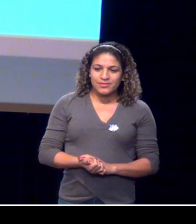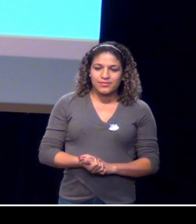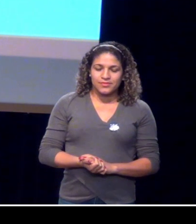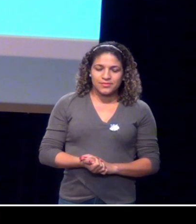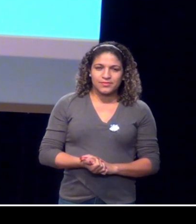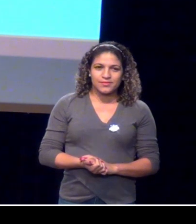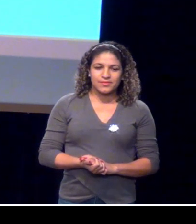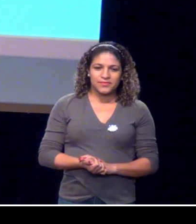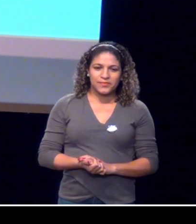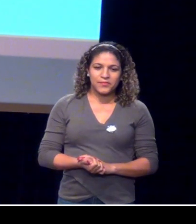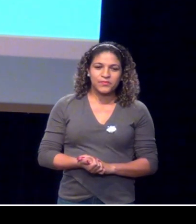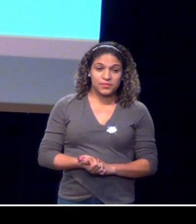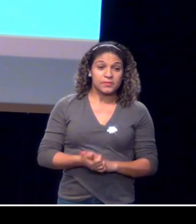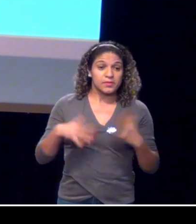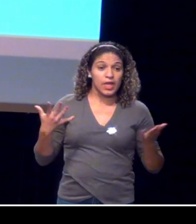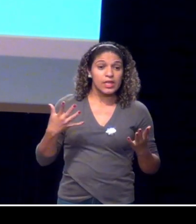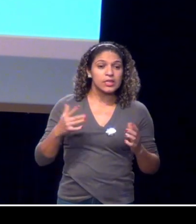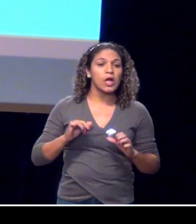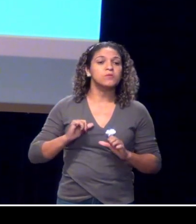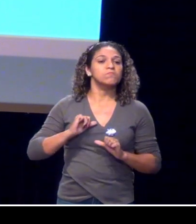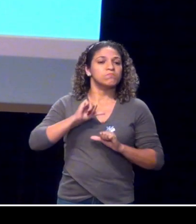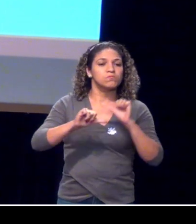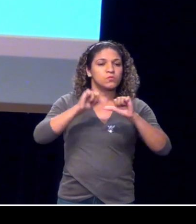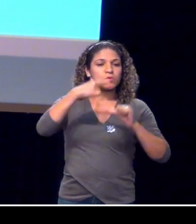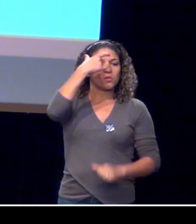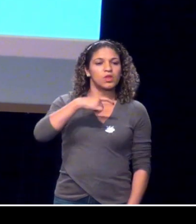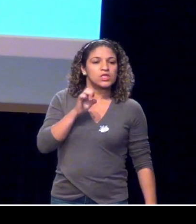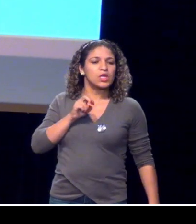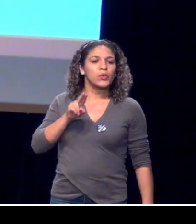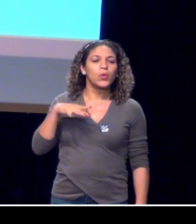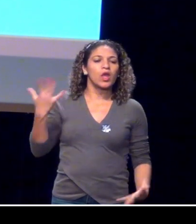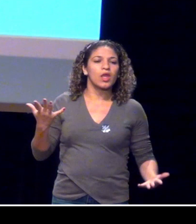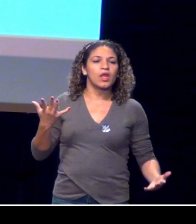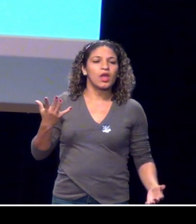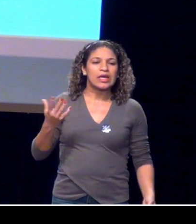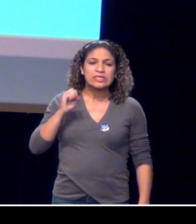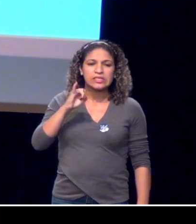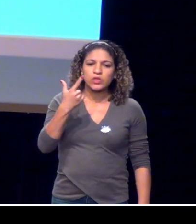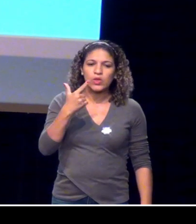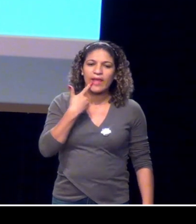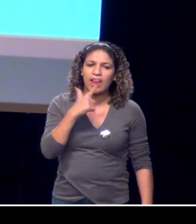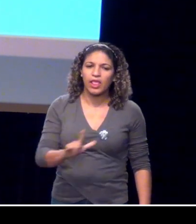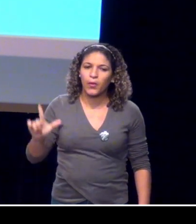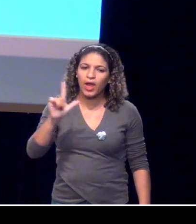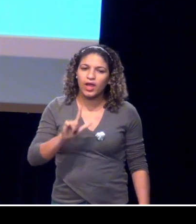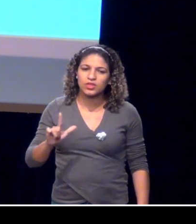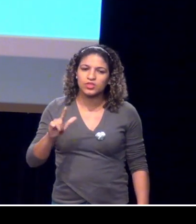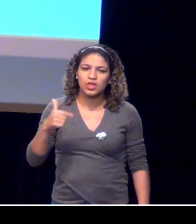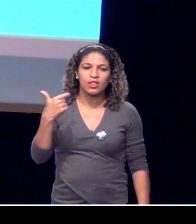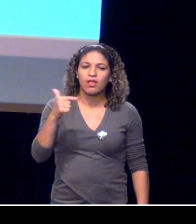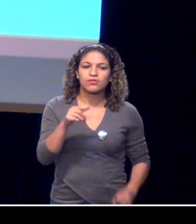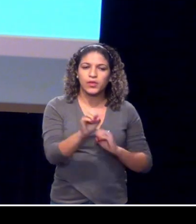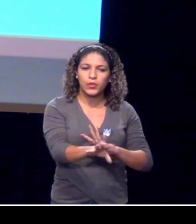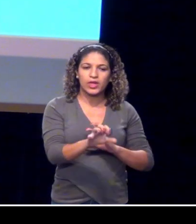Então, nesta constituição do eu tenho que pensar que, se não há linguagem, não